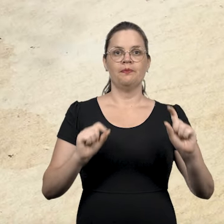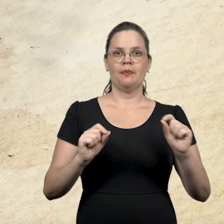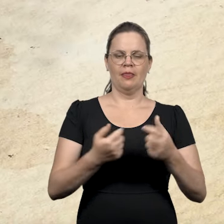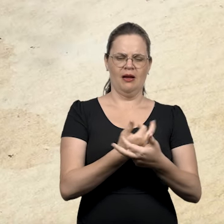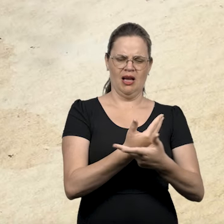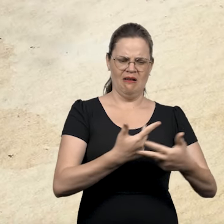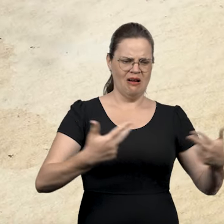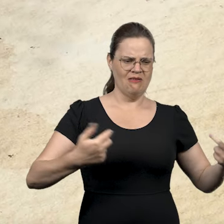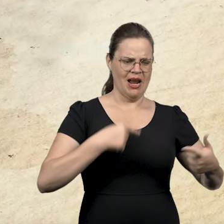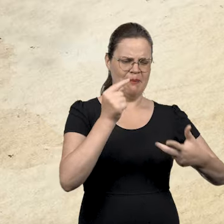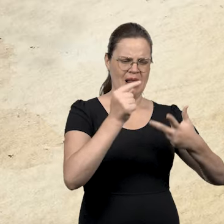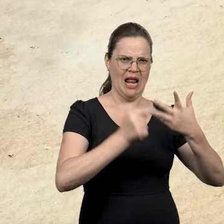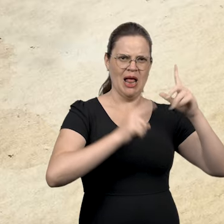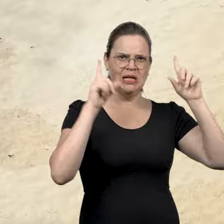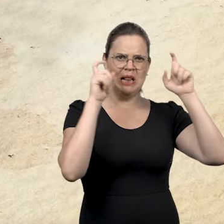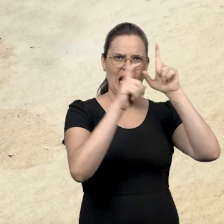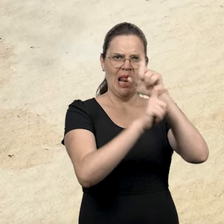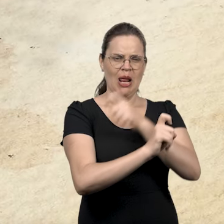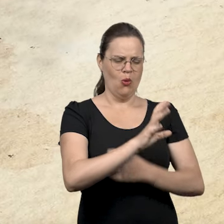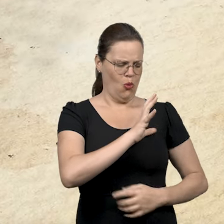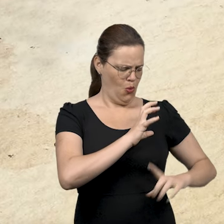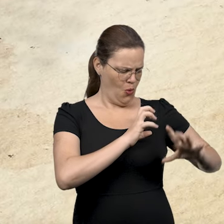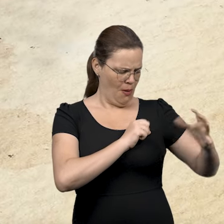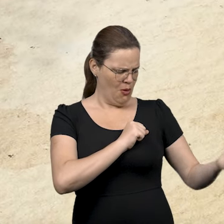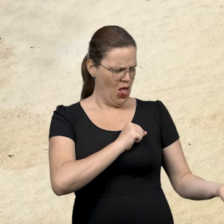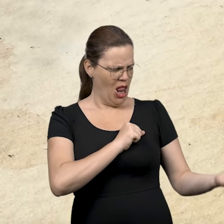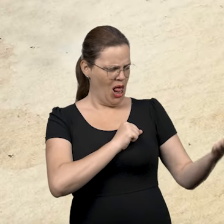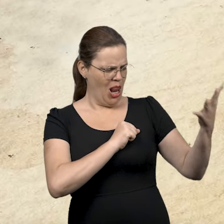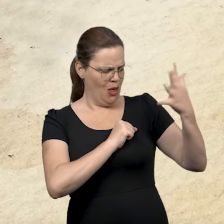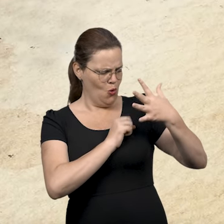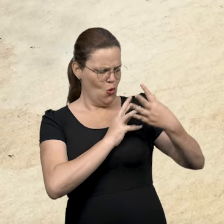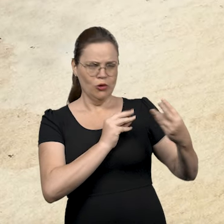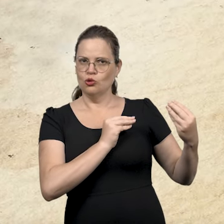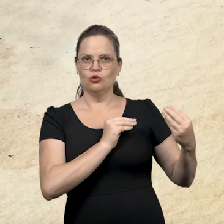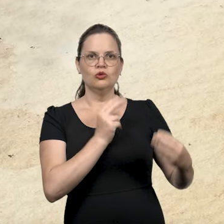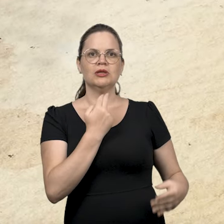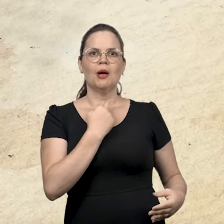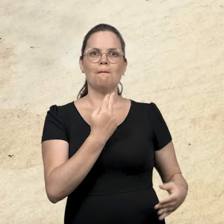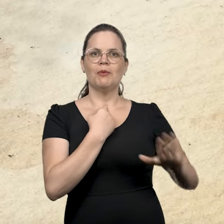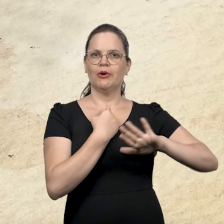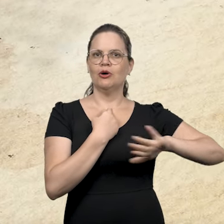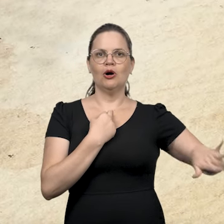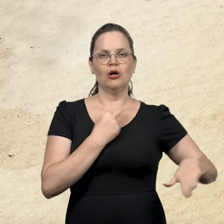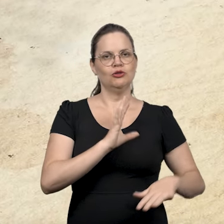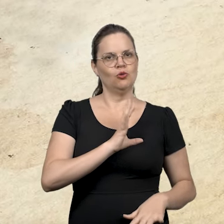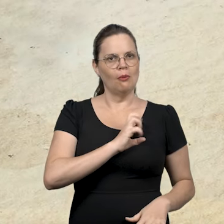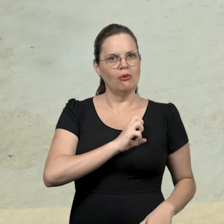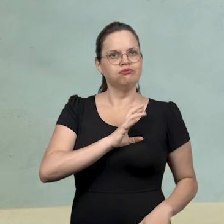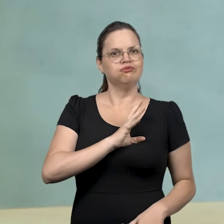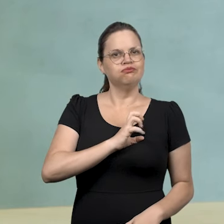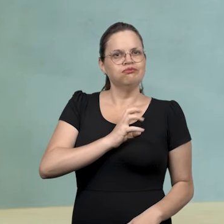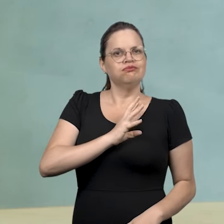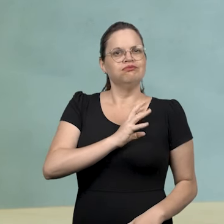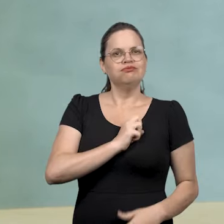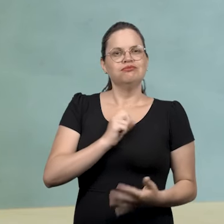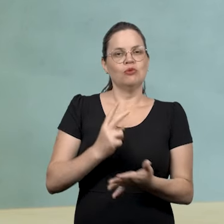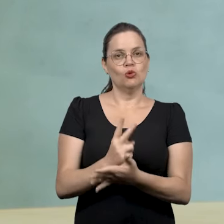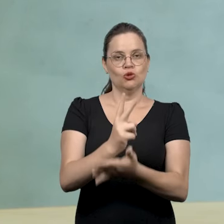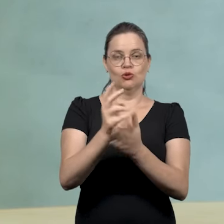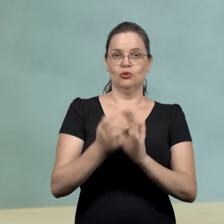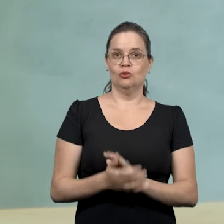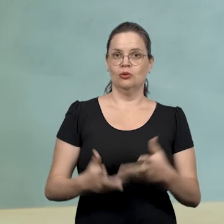muitas águas não poderiam apagar este amor. E foi de fato o que ele viveu, né? Séculos depois, ele